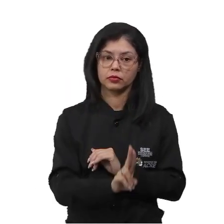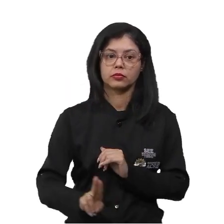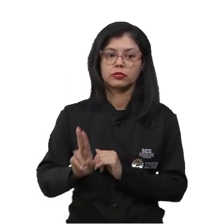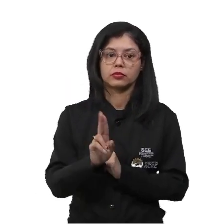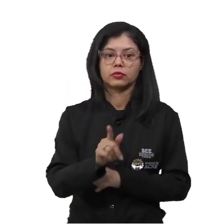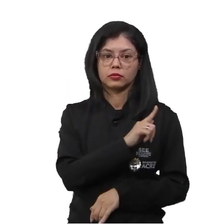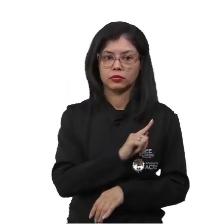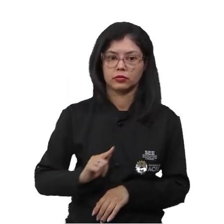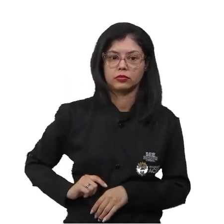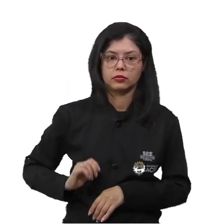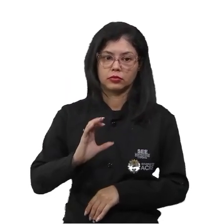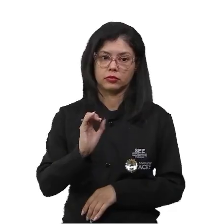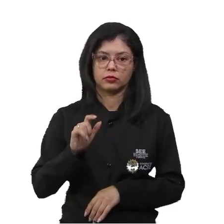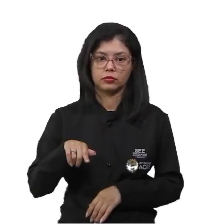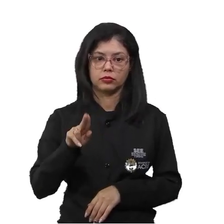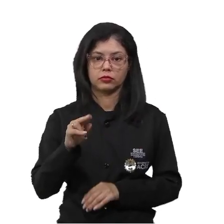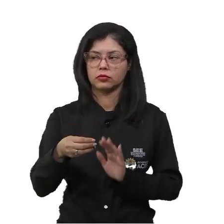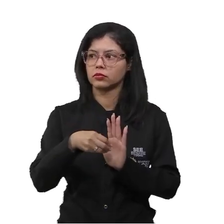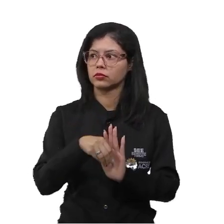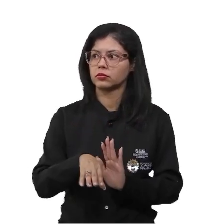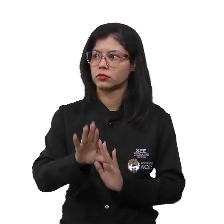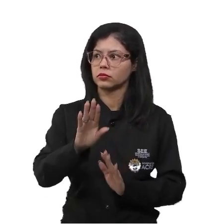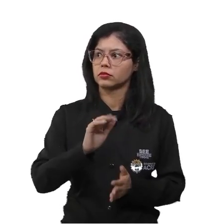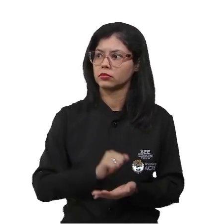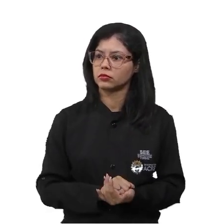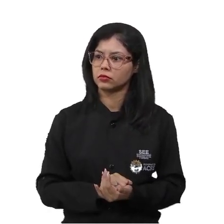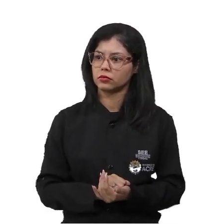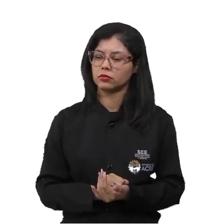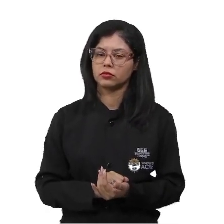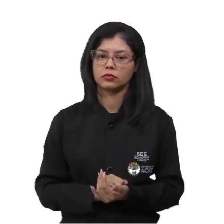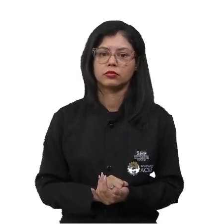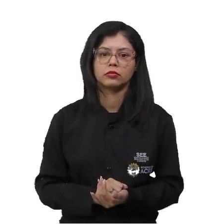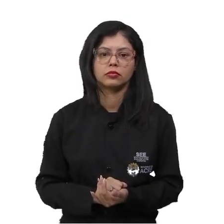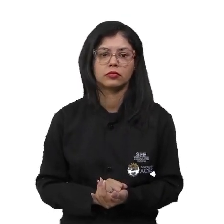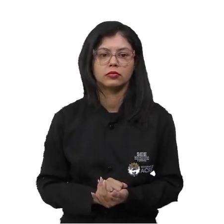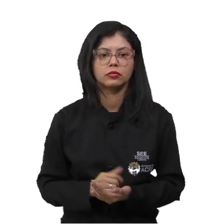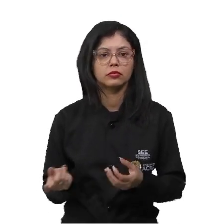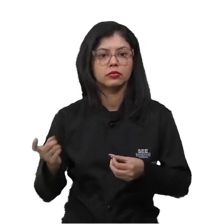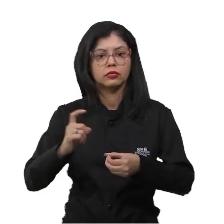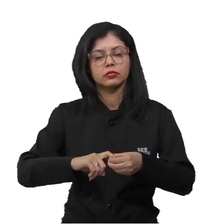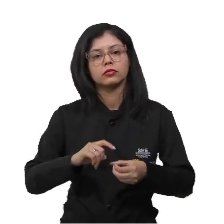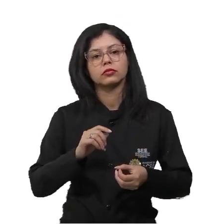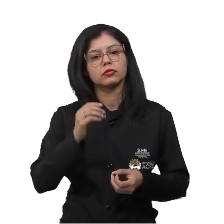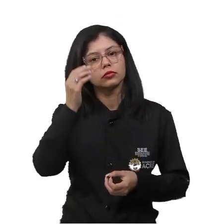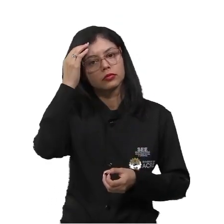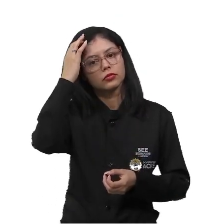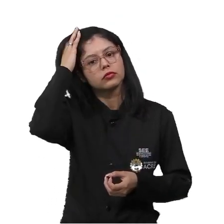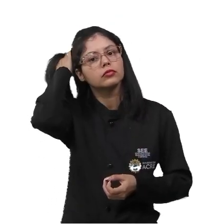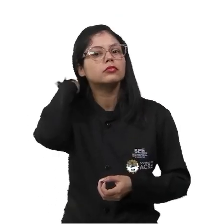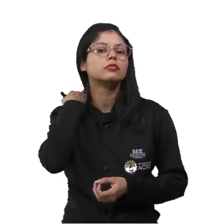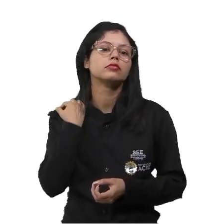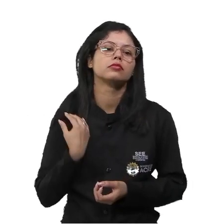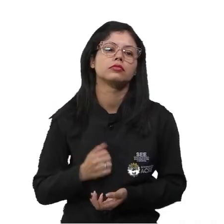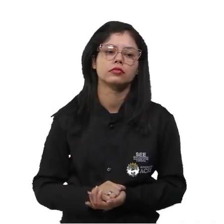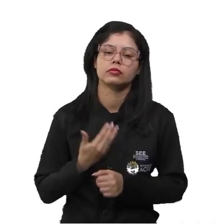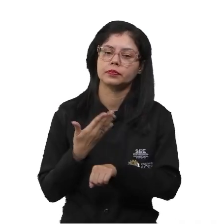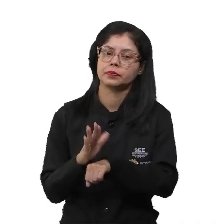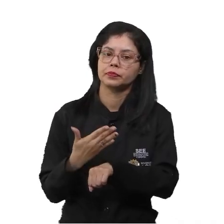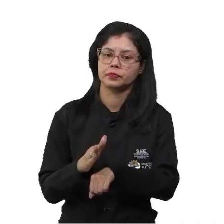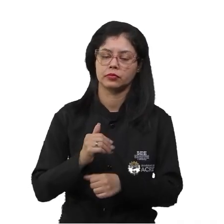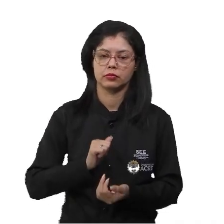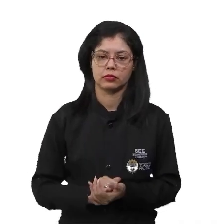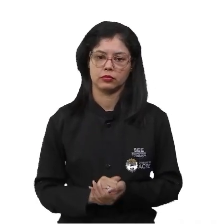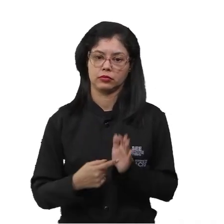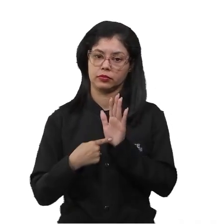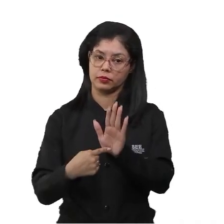pelos governos, pelas ONGs e também pela mídia. Voltando aqui ao nosso exemplo prático,